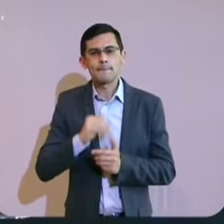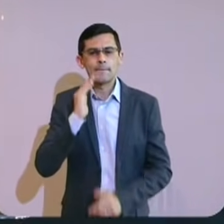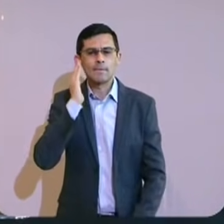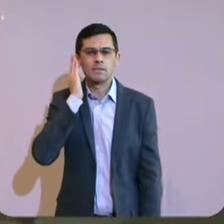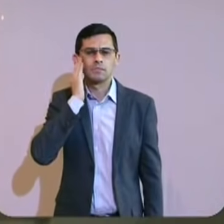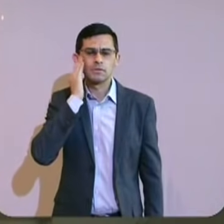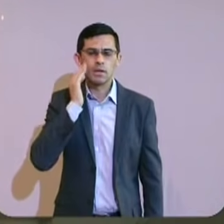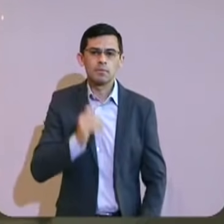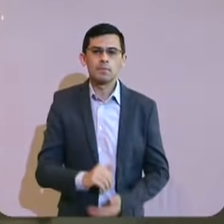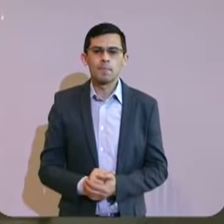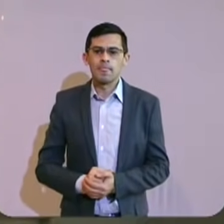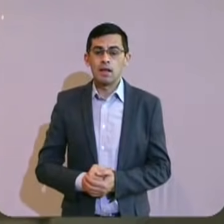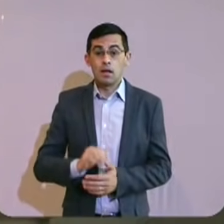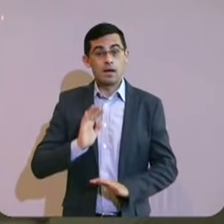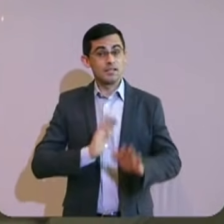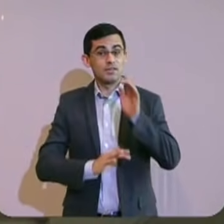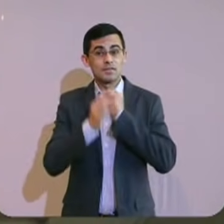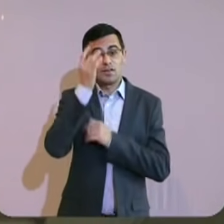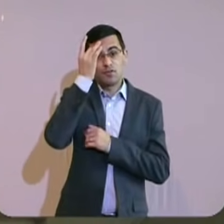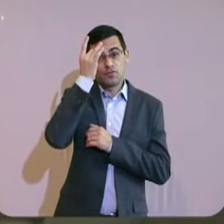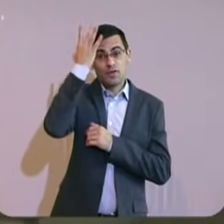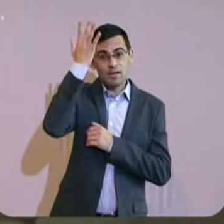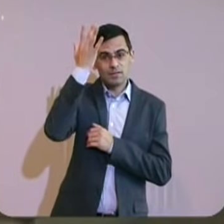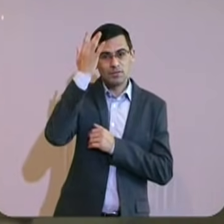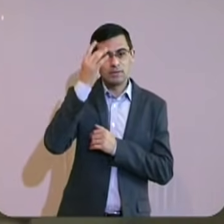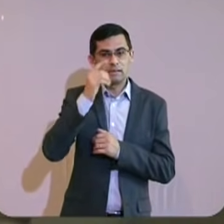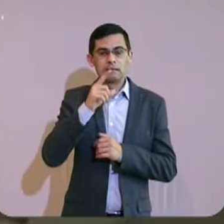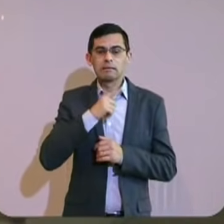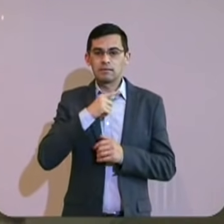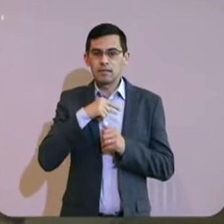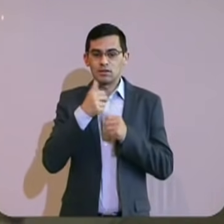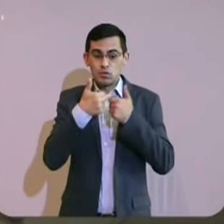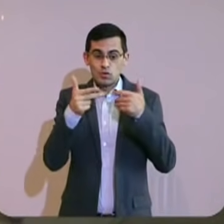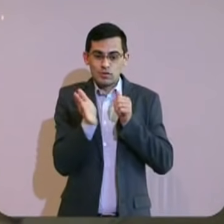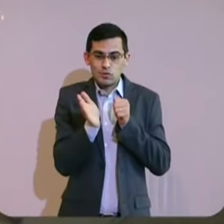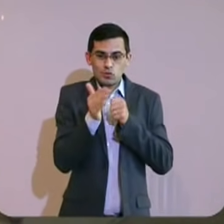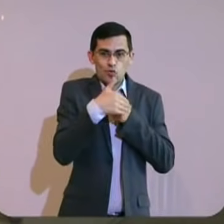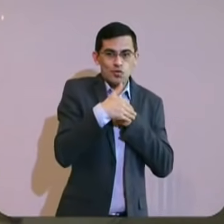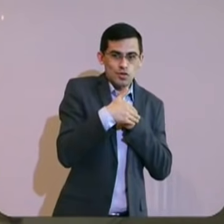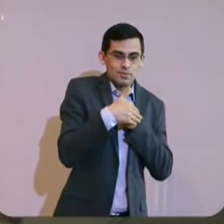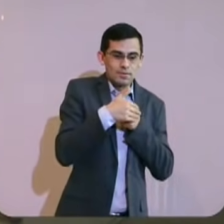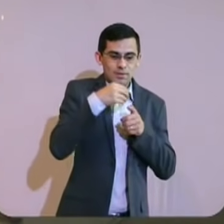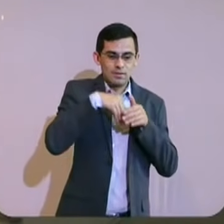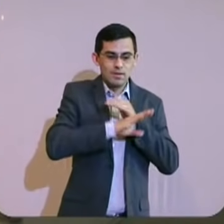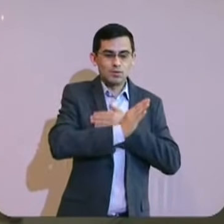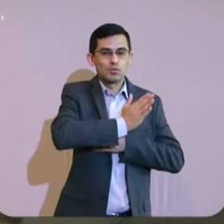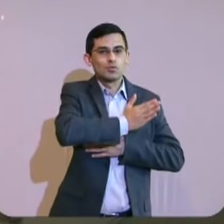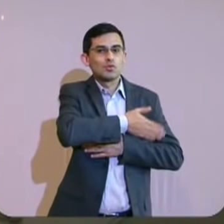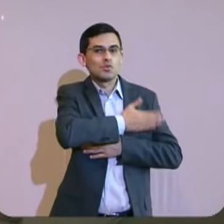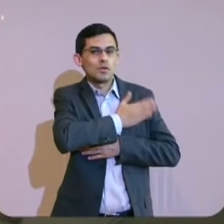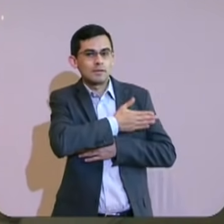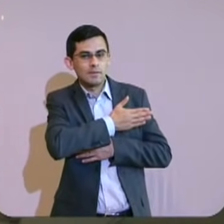Sabe, é muito fácil a gente ter uma agenda oculta guardada no coração.